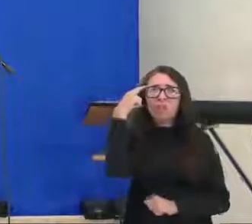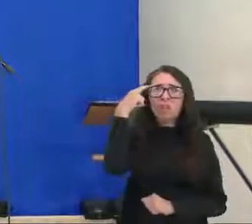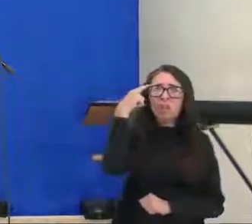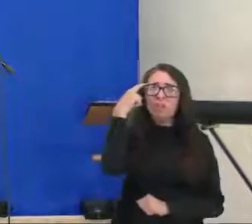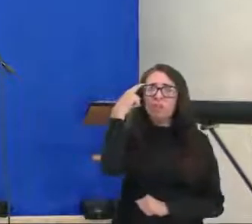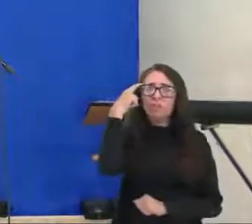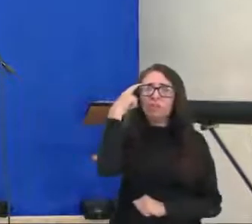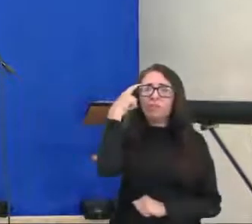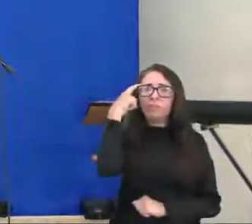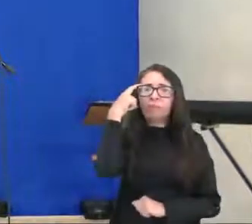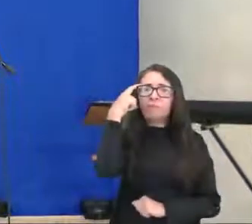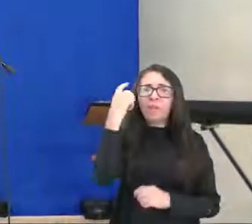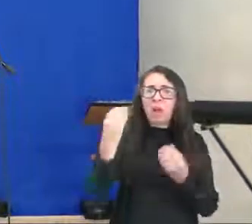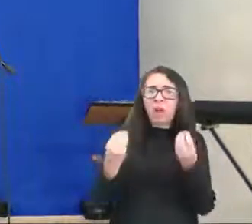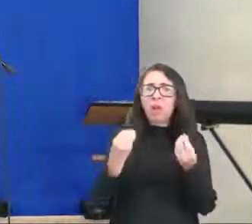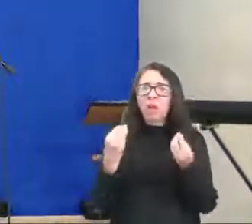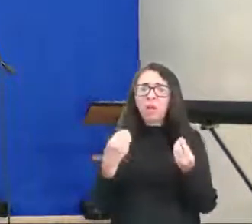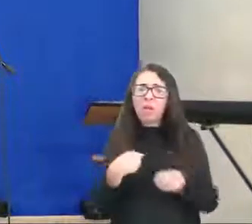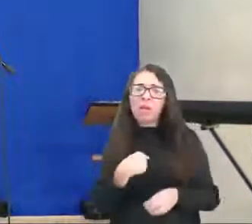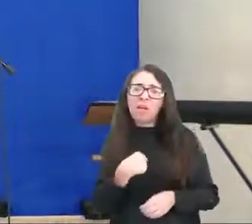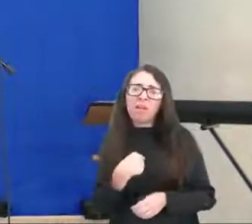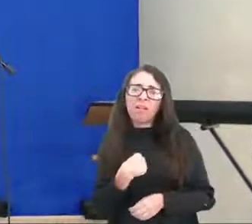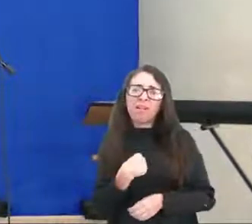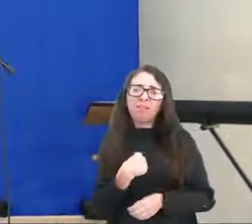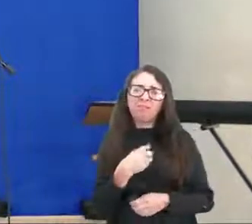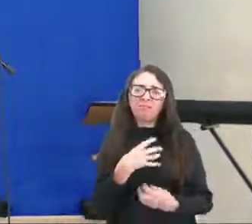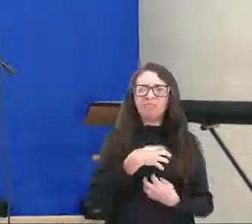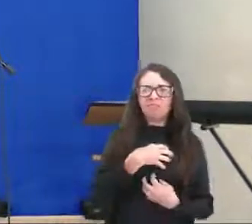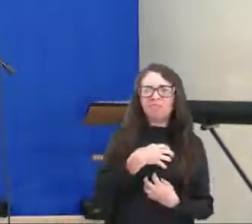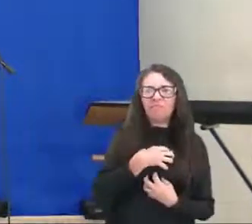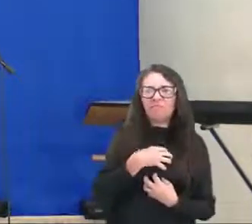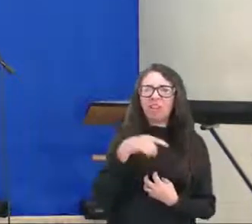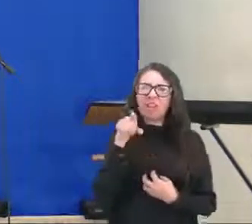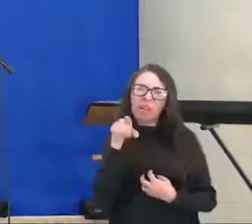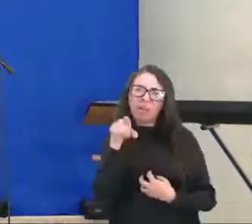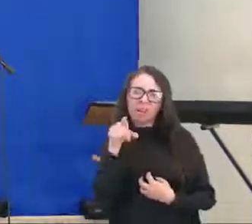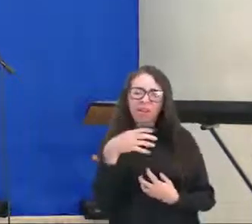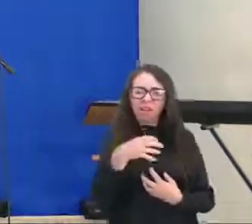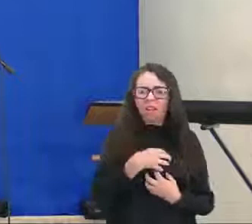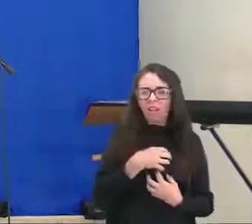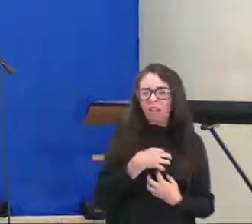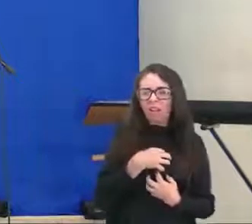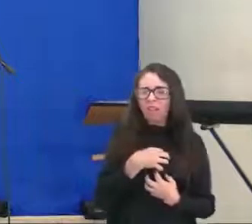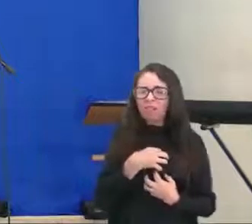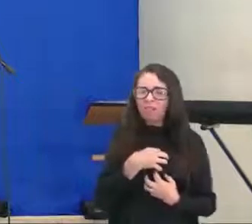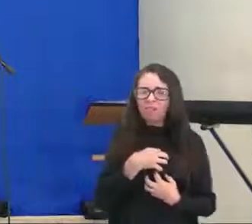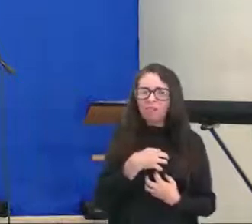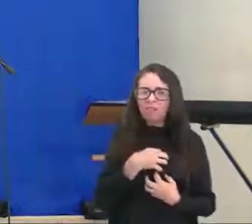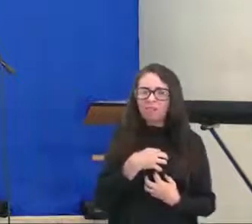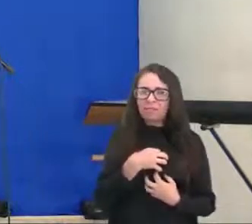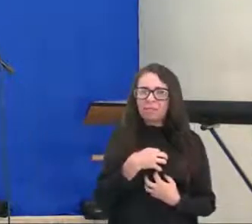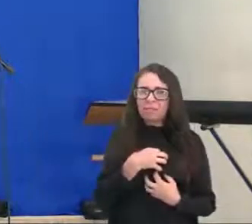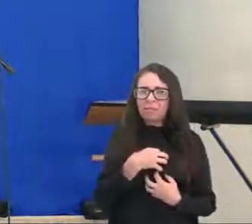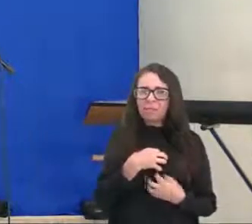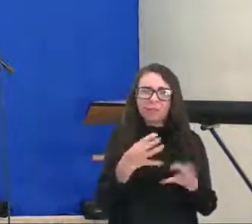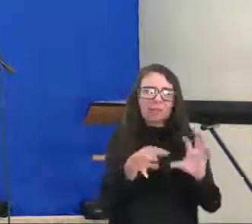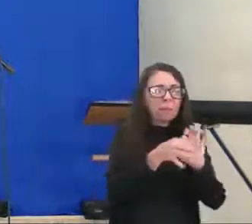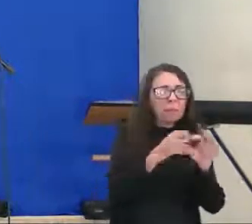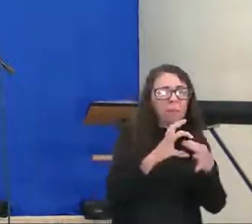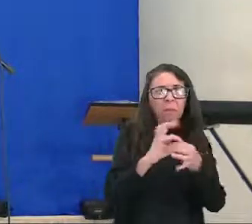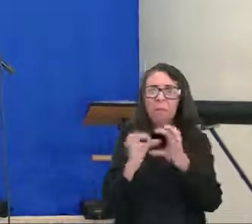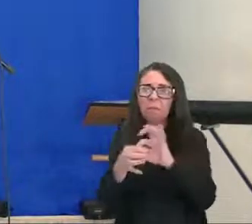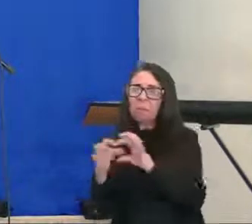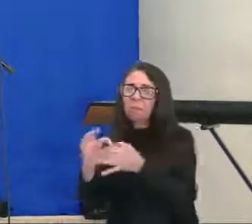Como que é a nossa ação? Espiritualmente falando, não estamos falando aí de vida material, dos trabalhos, do suor